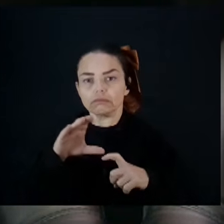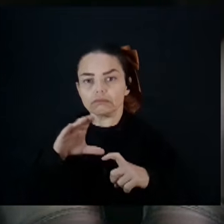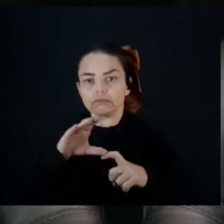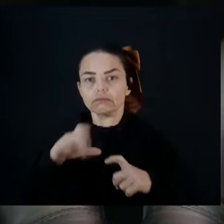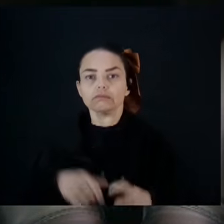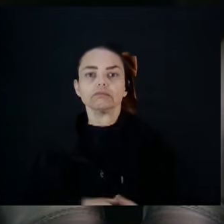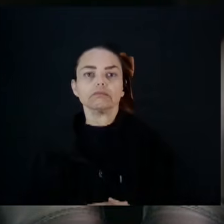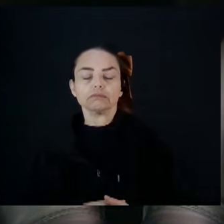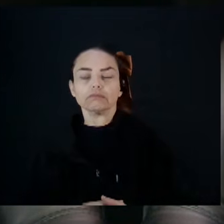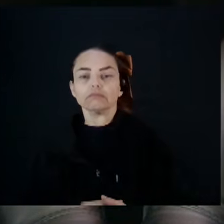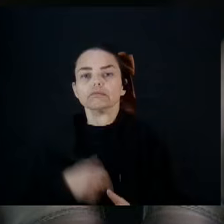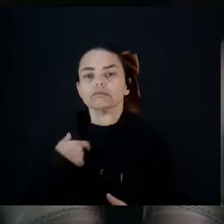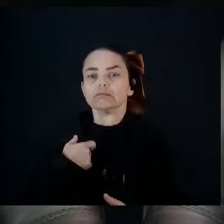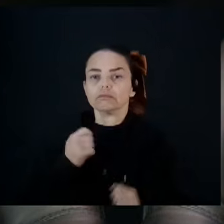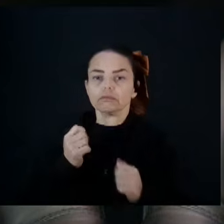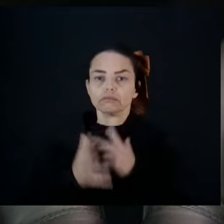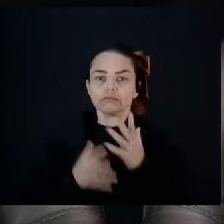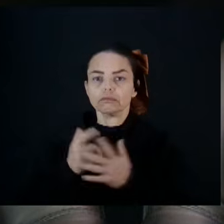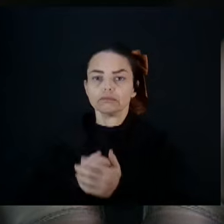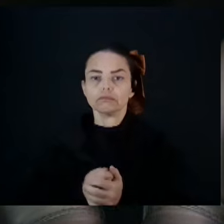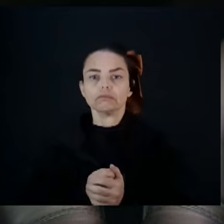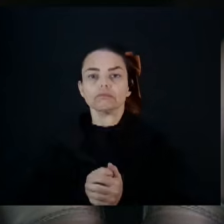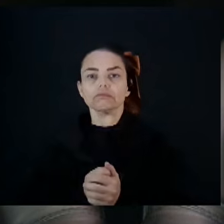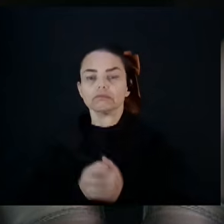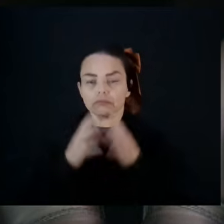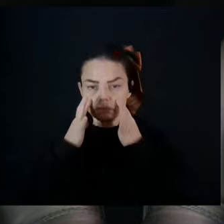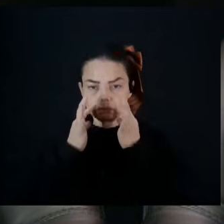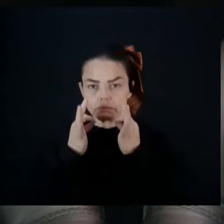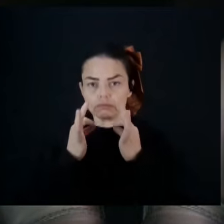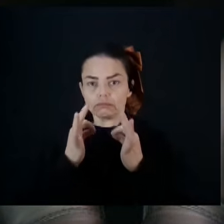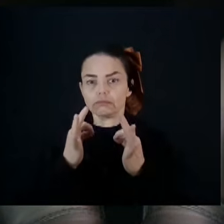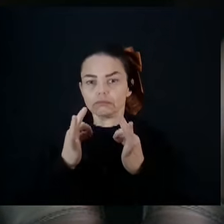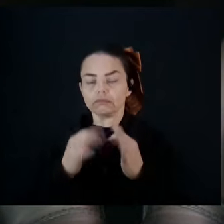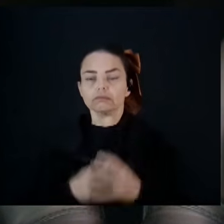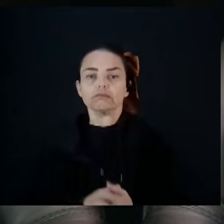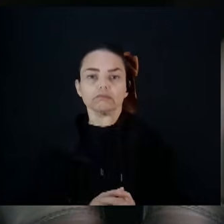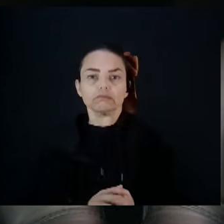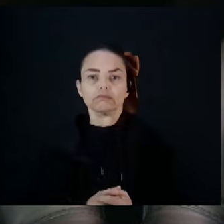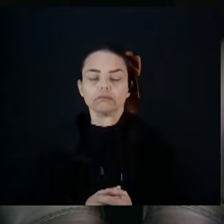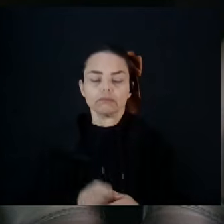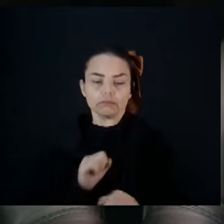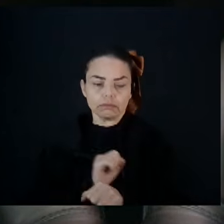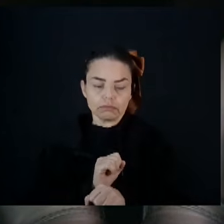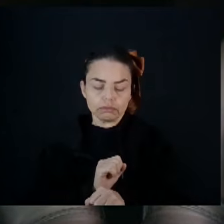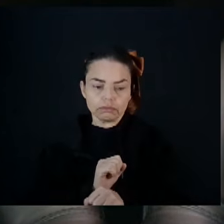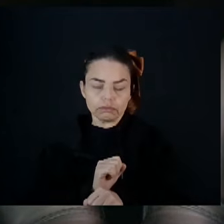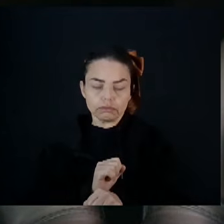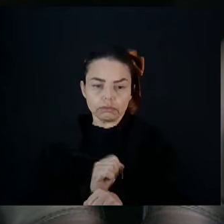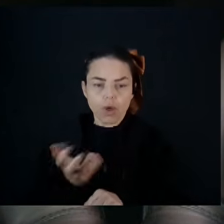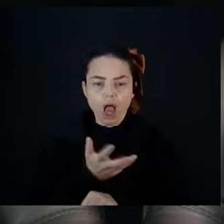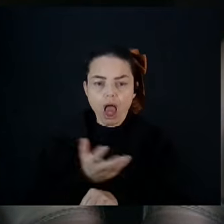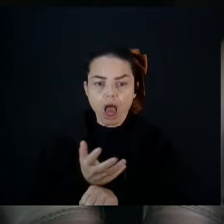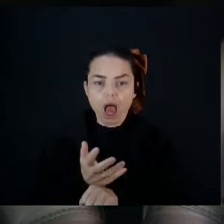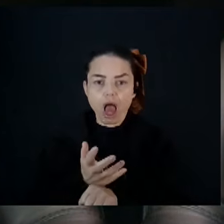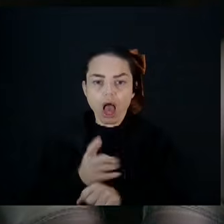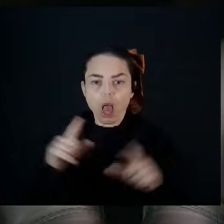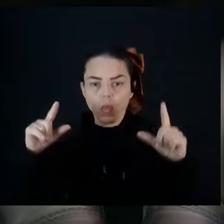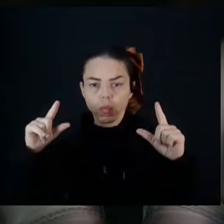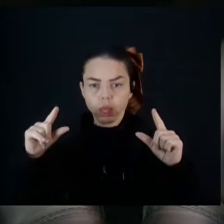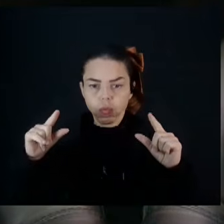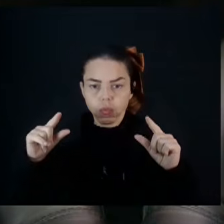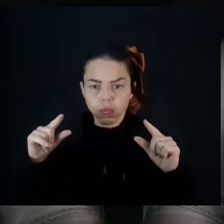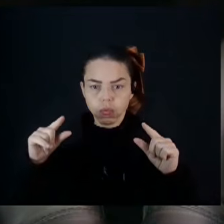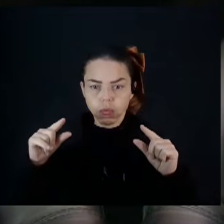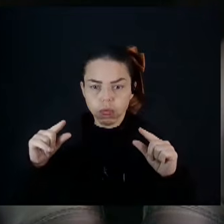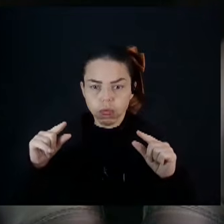de mindfulness, né? A atenção plena, e é isso. Sabe? É parar, desacelerar, tentar fazer algo e prestar atenção